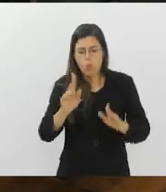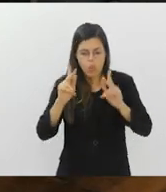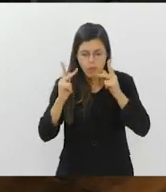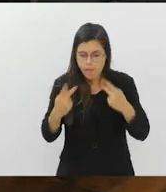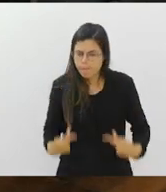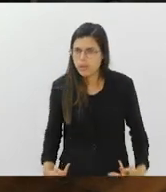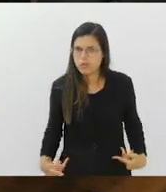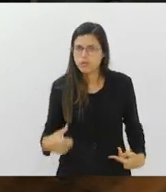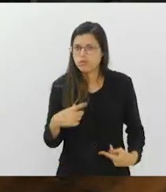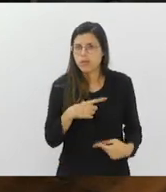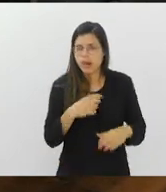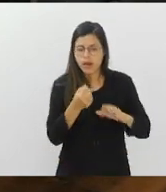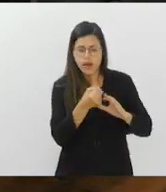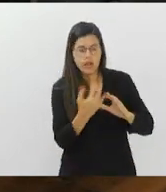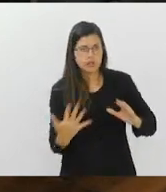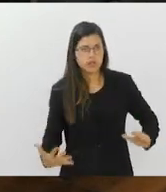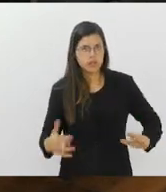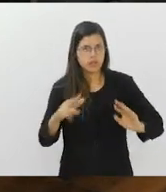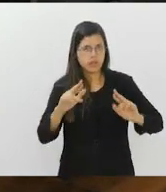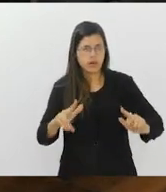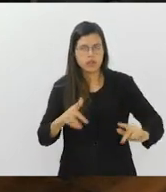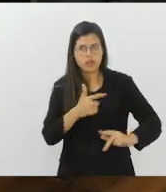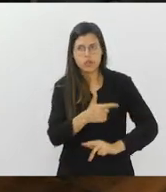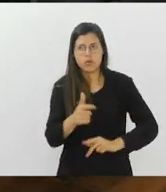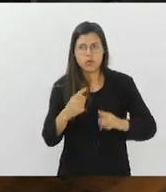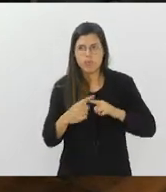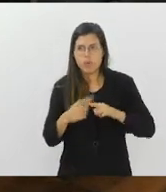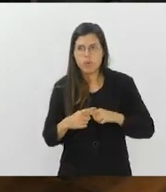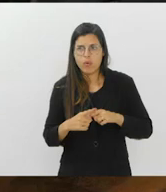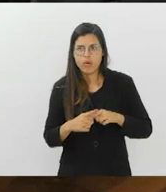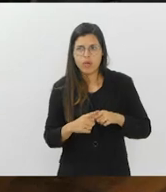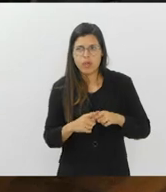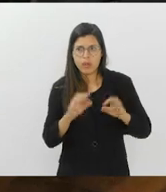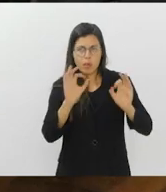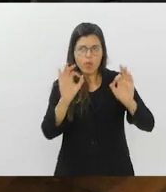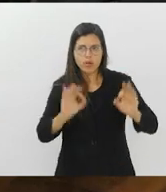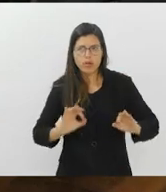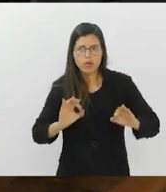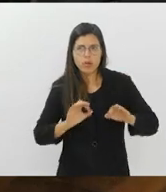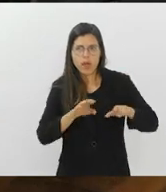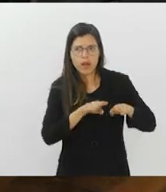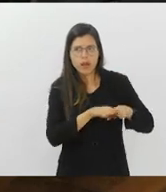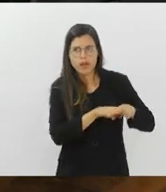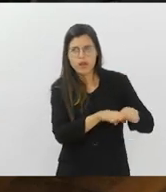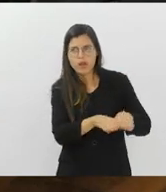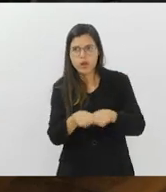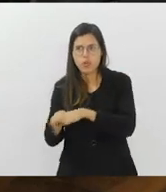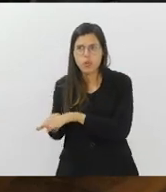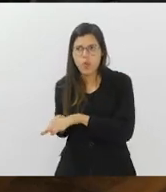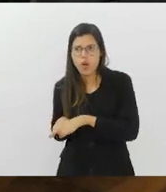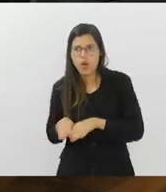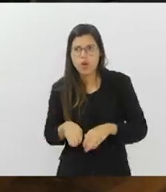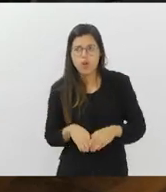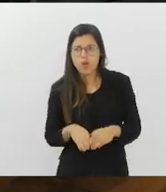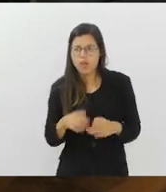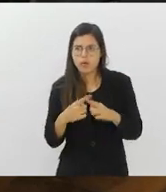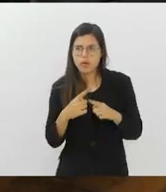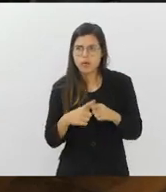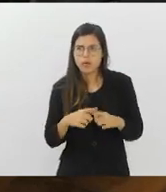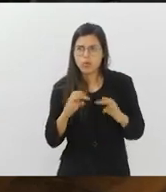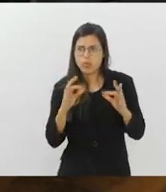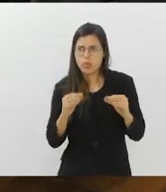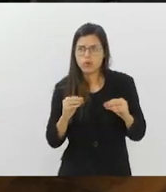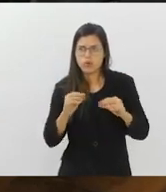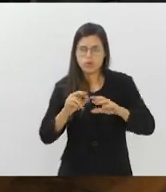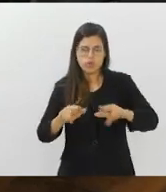condição diferenciada do outro. Porque ninguém é igual. Ninguém. O meu filho não é igual ao filho dela, não é igual ao filho dela, não é igual ao